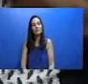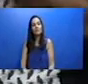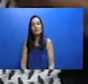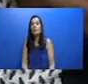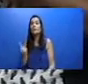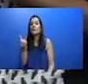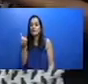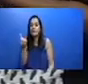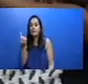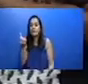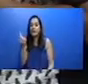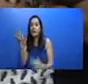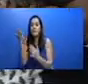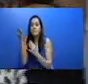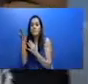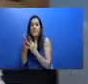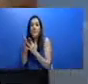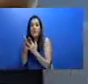ou seja, meia dúzia.